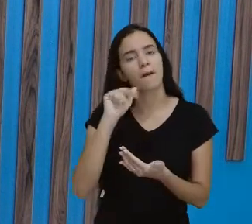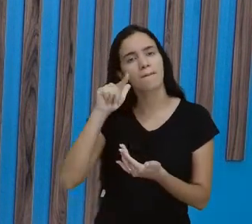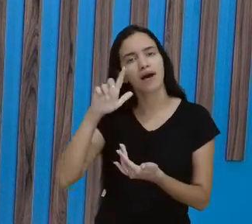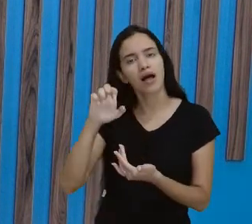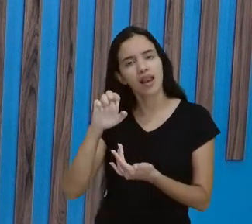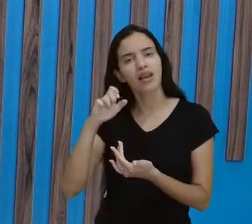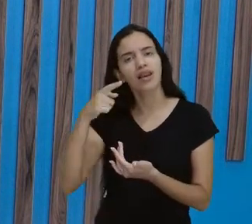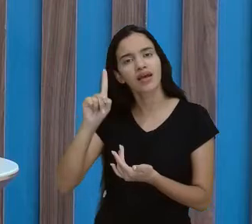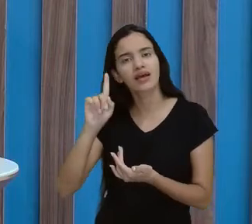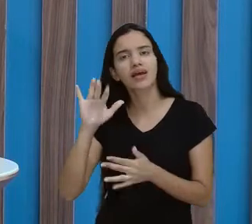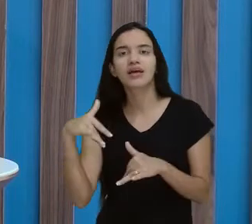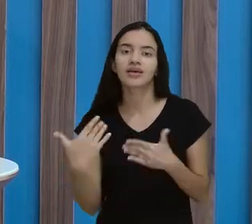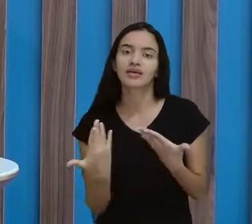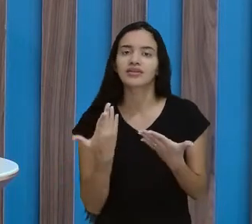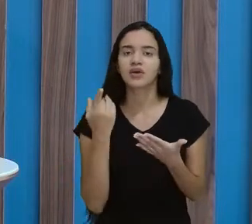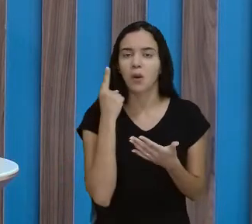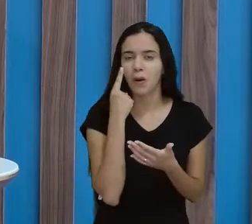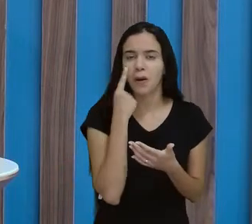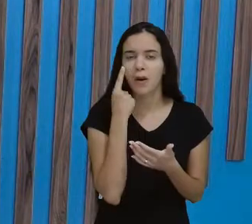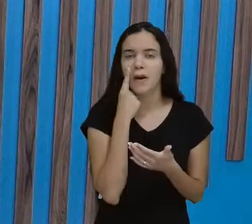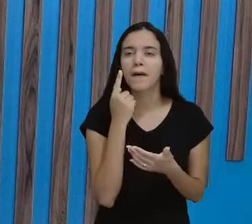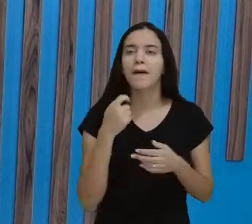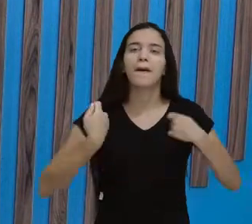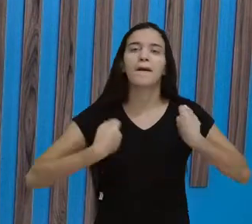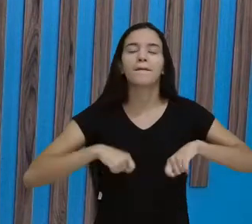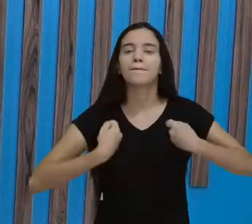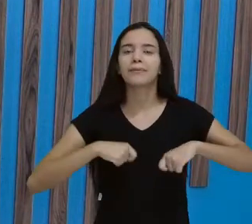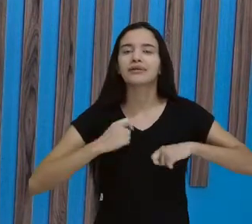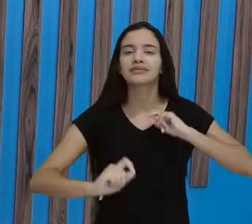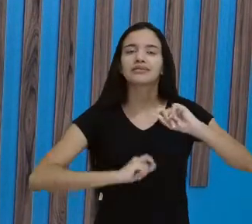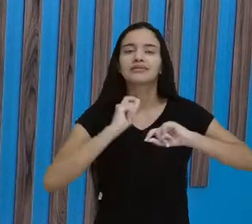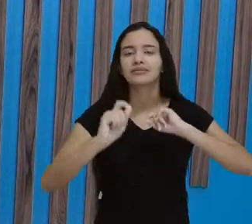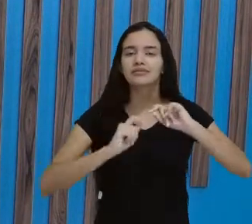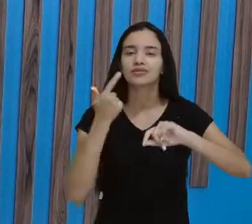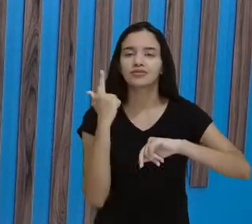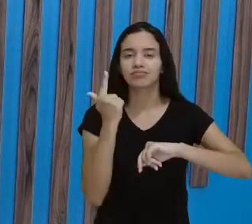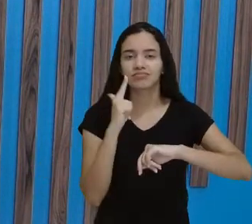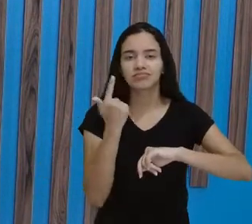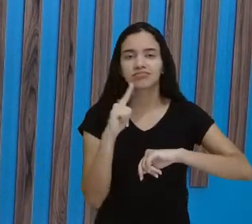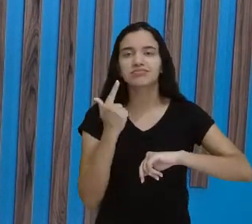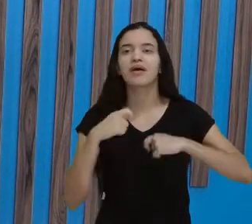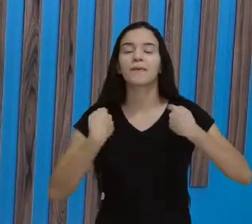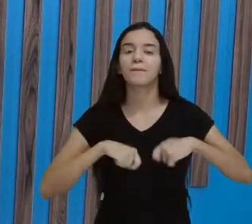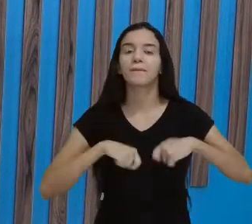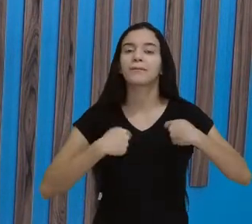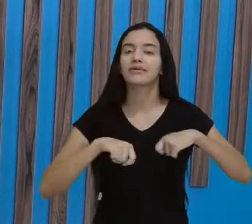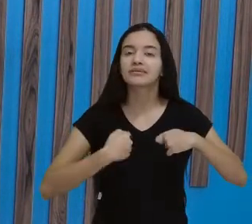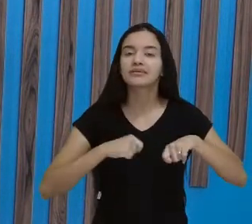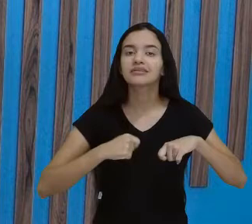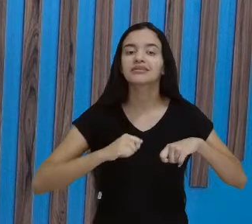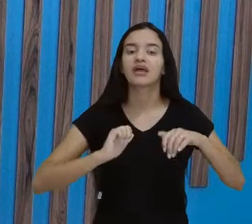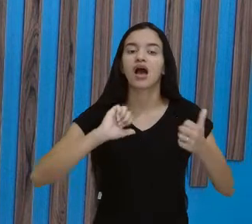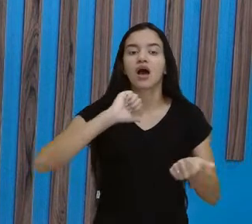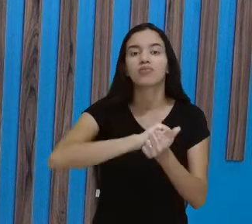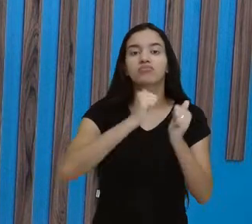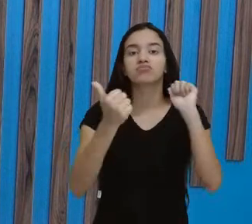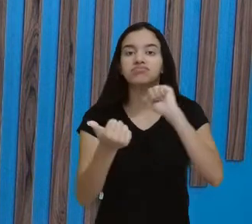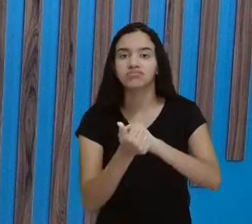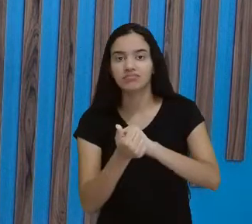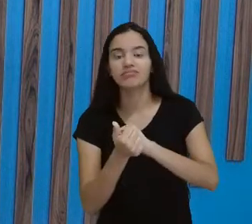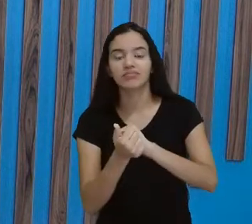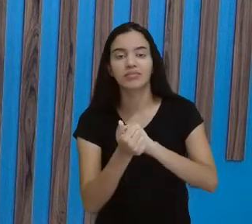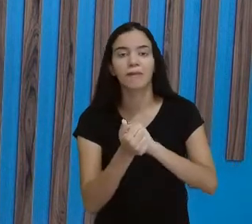Ela é bailarina, então vê. Mesmo? Ela precisa muitas vezes, falando em geografia, né, adaptar o espaço onde ela vive para